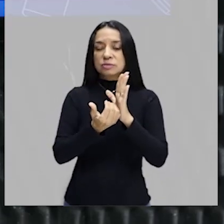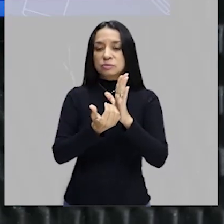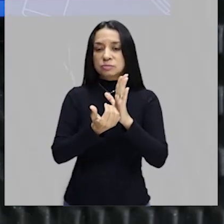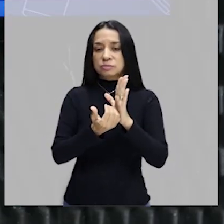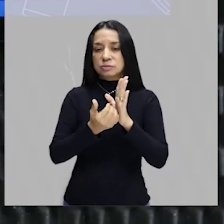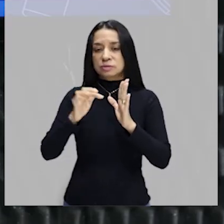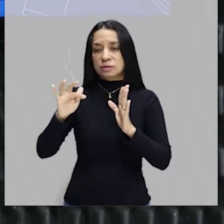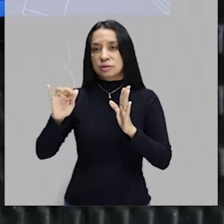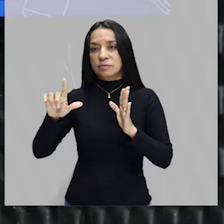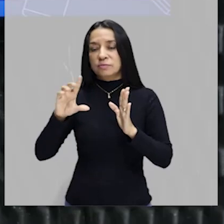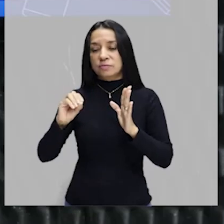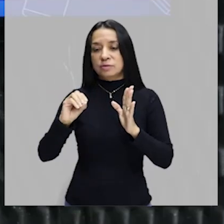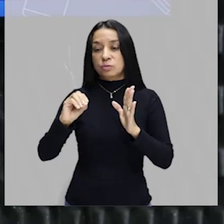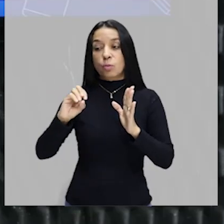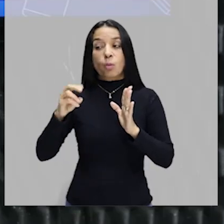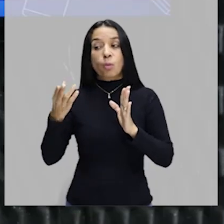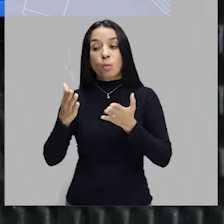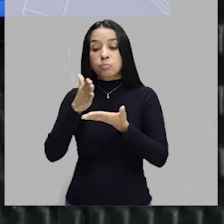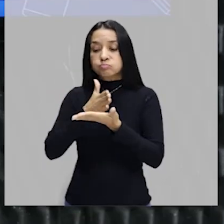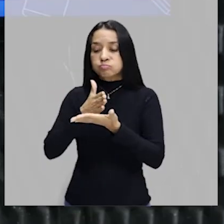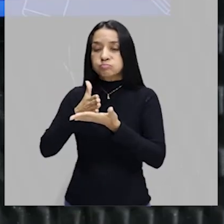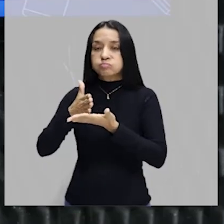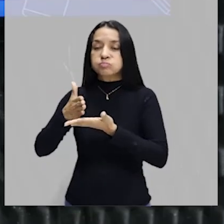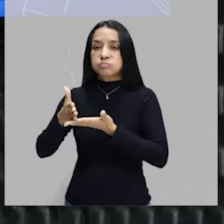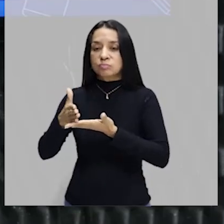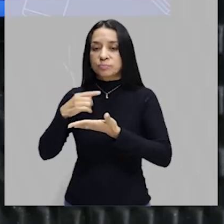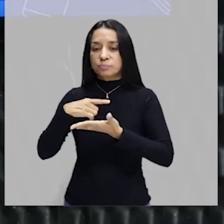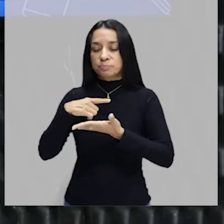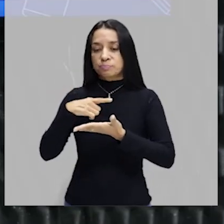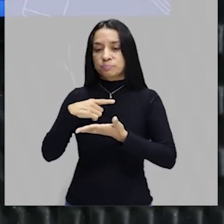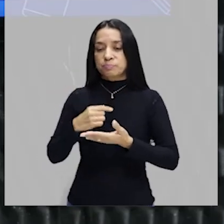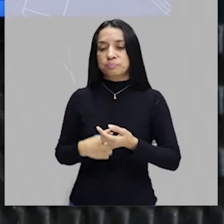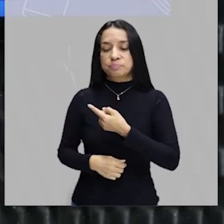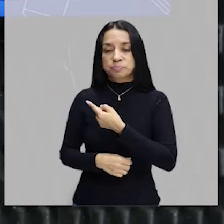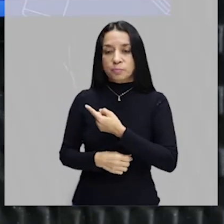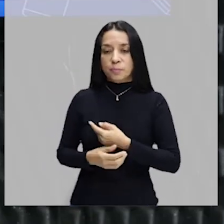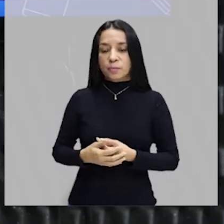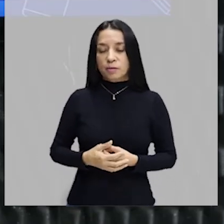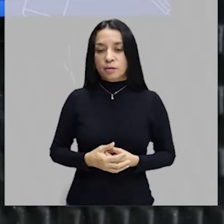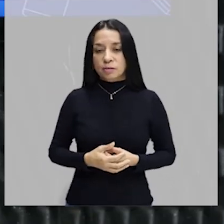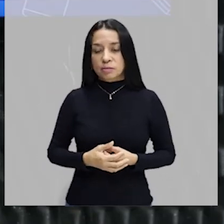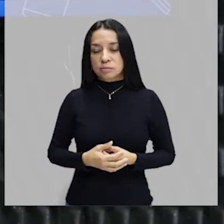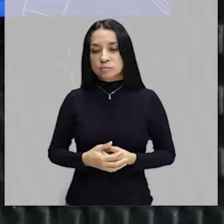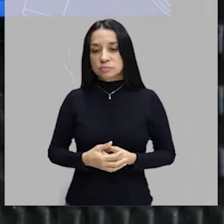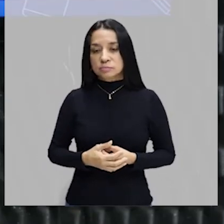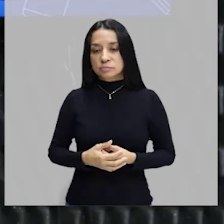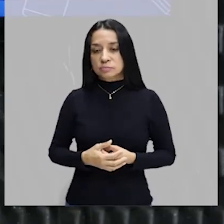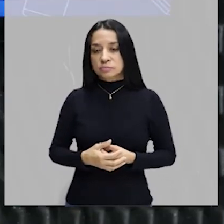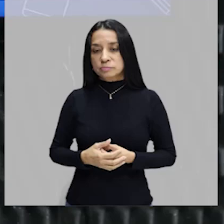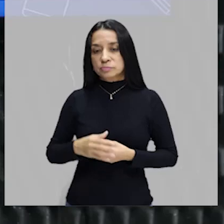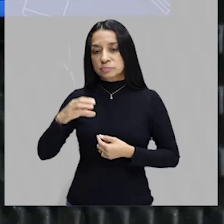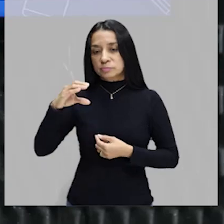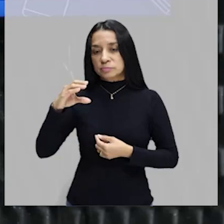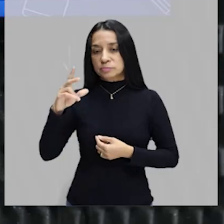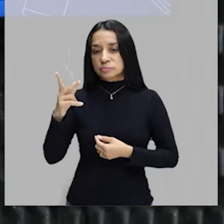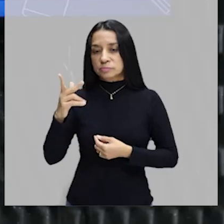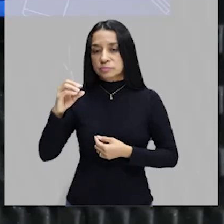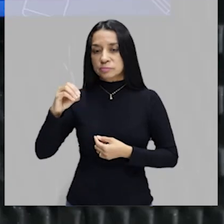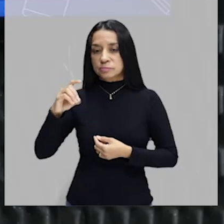chamada de filo ou divisão, tá? Então, o filo ao qual faz parte os seres humanos é o filo